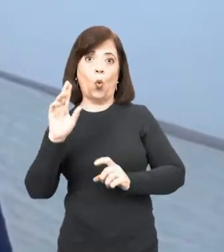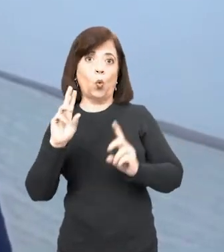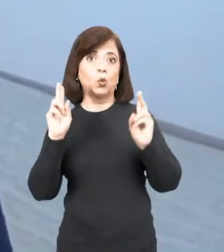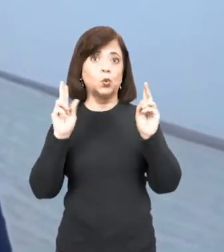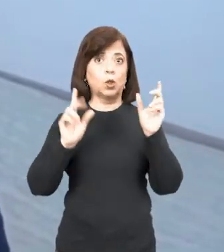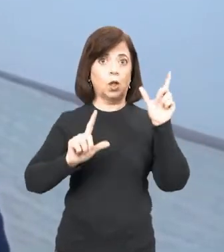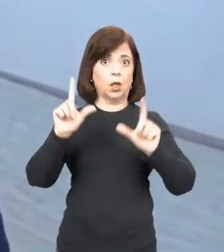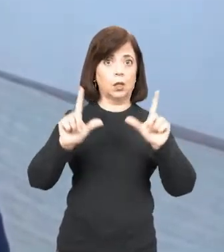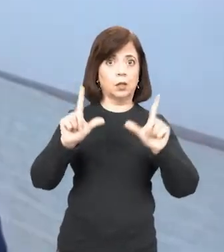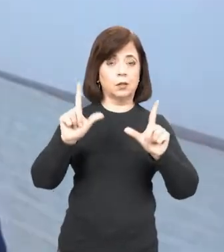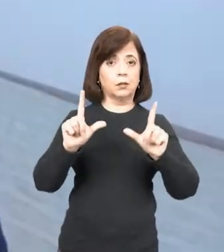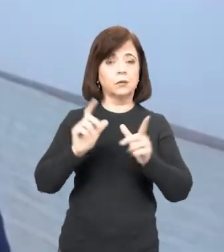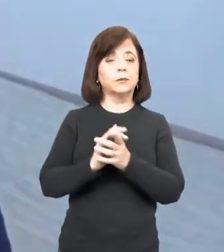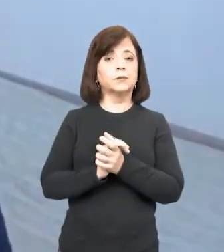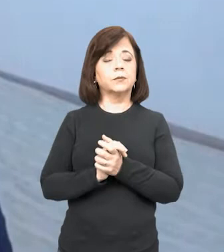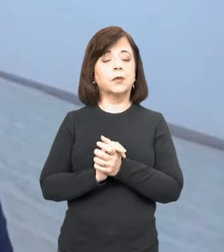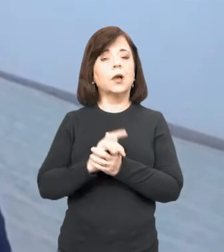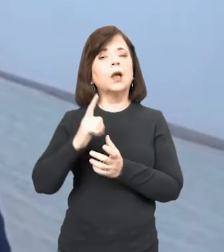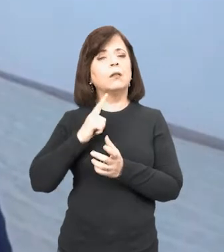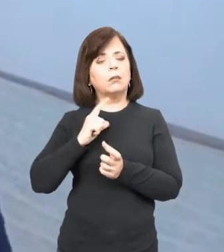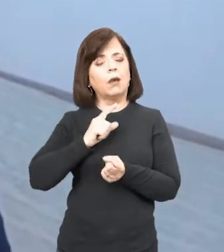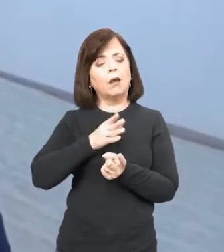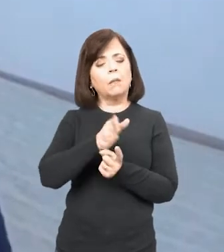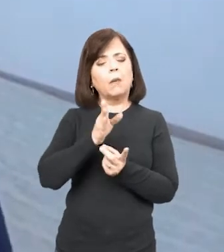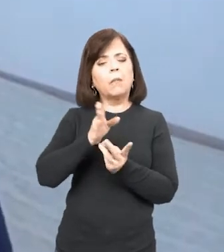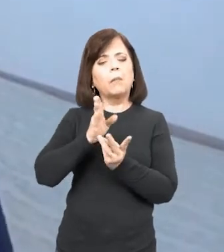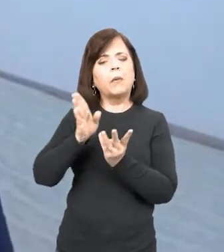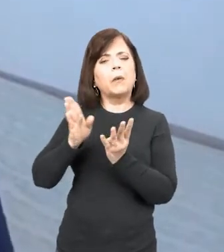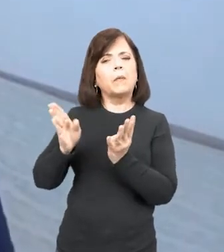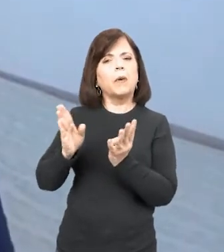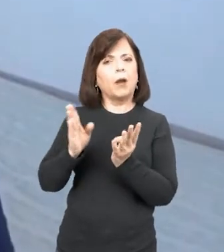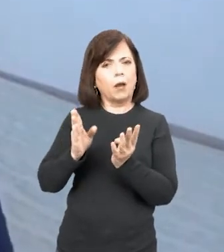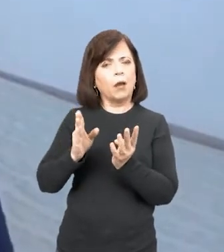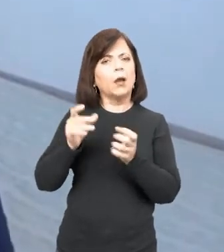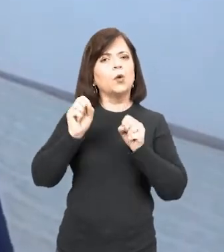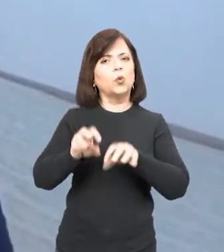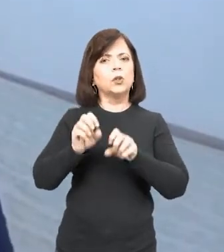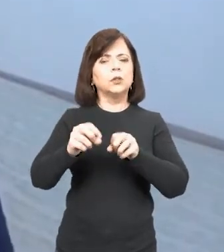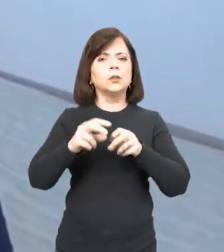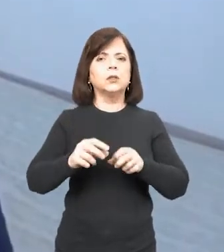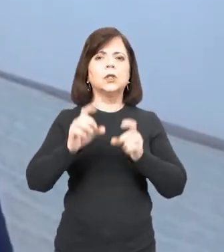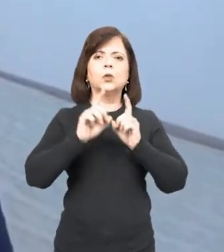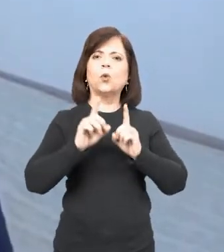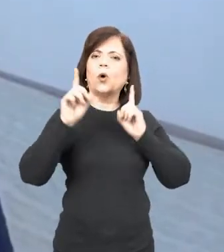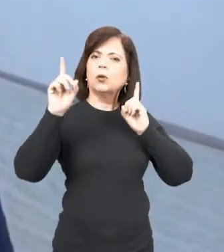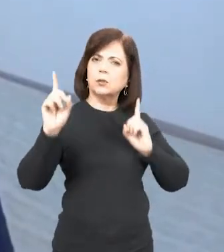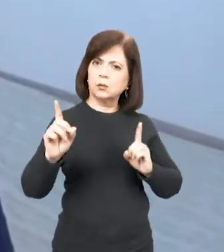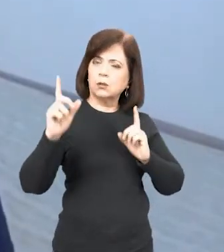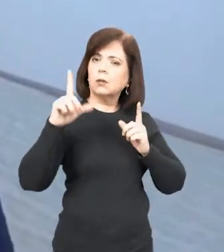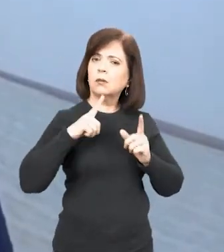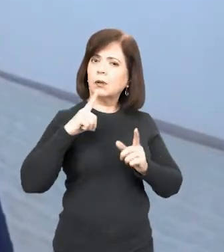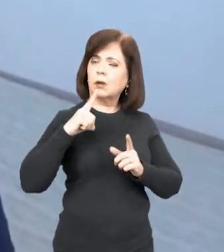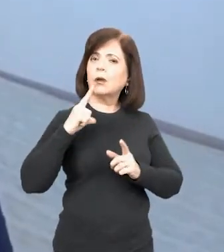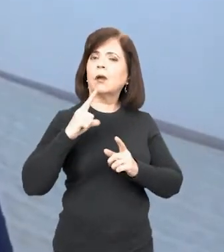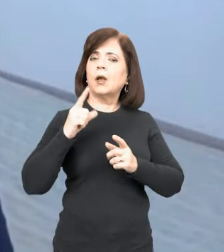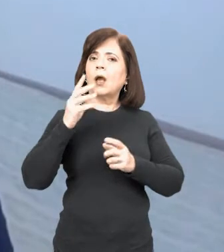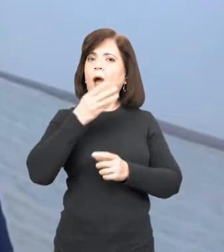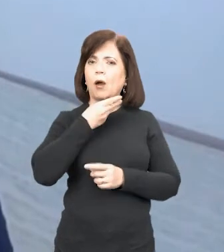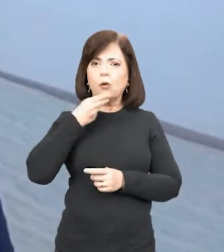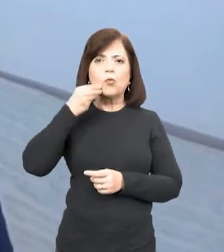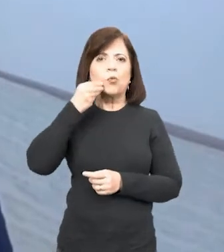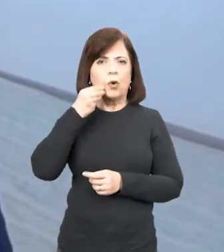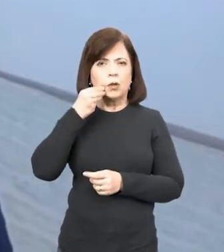várias possibilidades de atividades remotas para oferecer esse ensino aos alunos. E a qualidade do planejamento